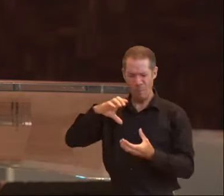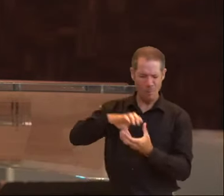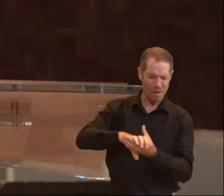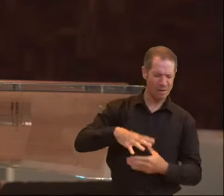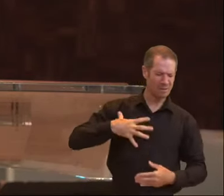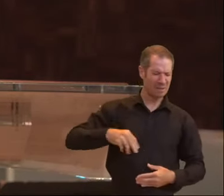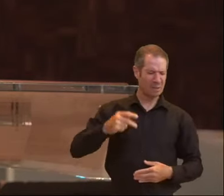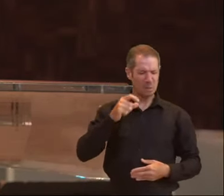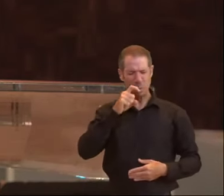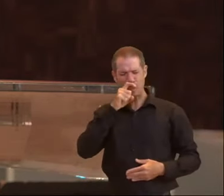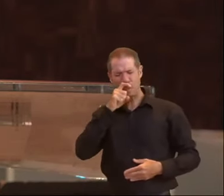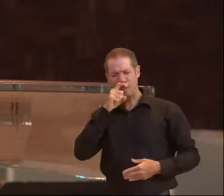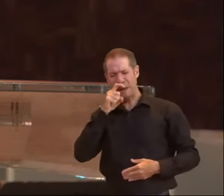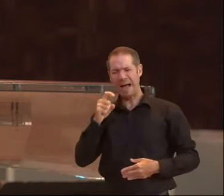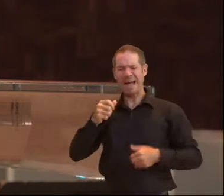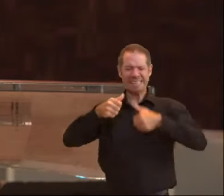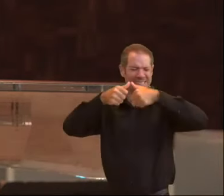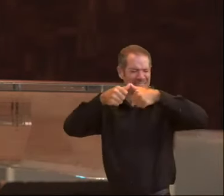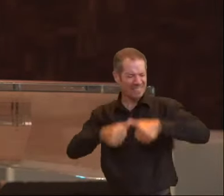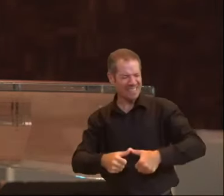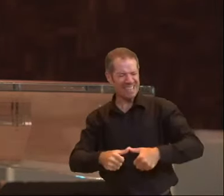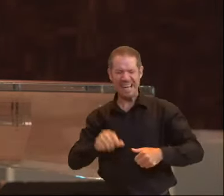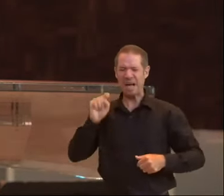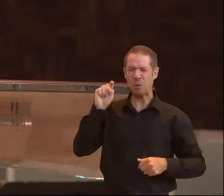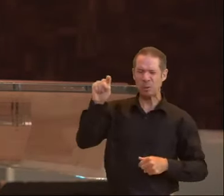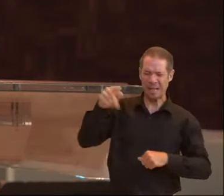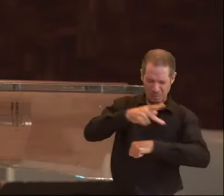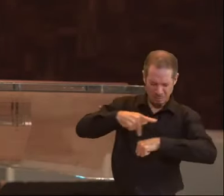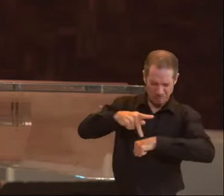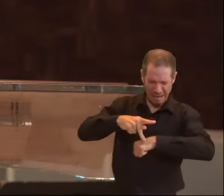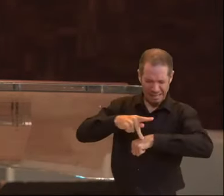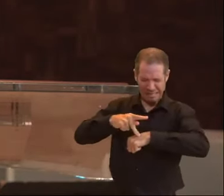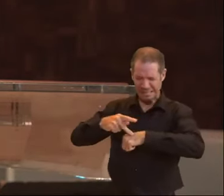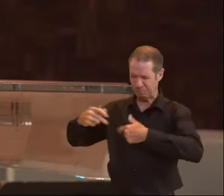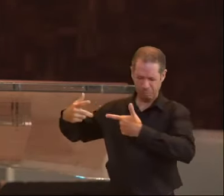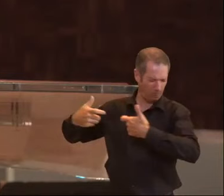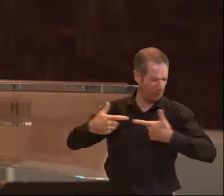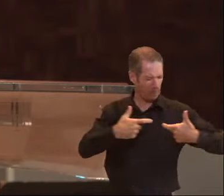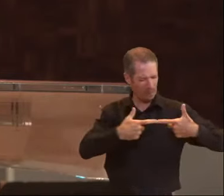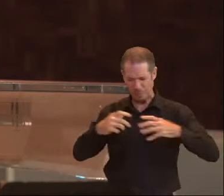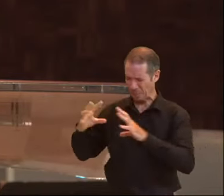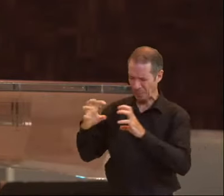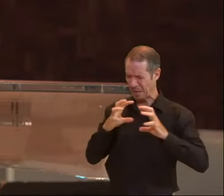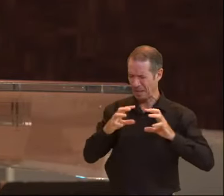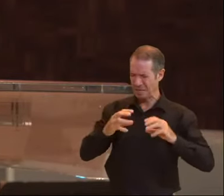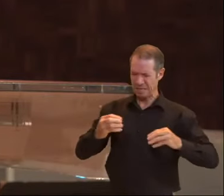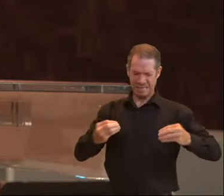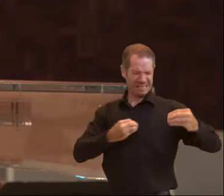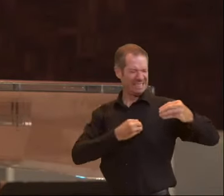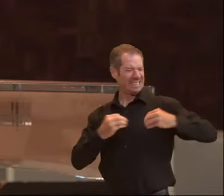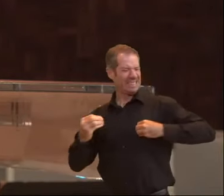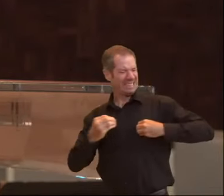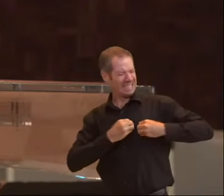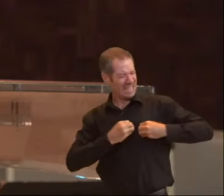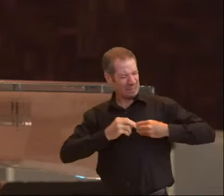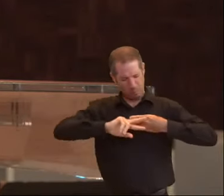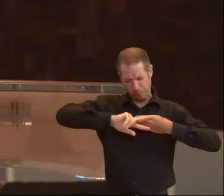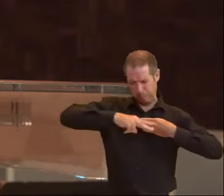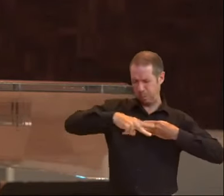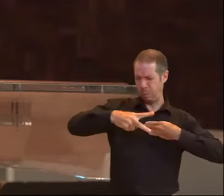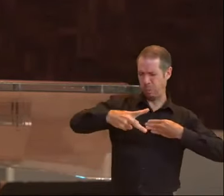filhos, pais ficaram lá. É muita dor, Senhor. O pecado trouxe tantas